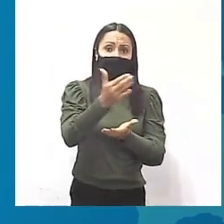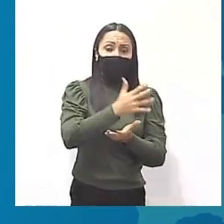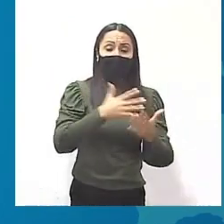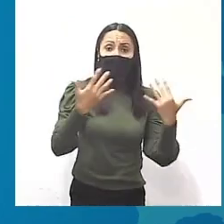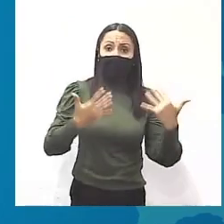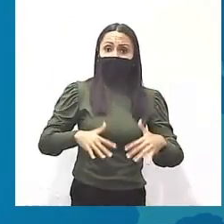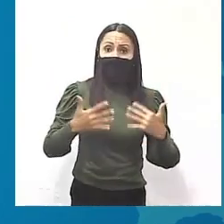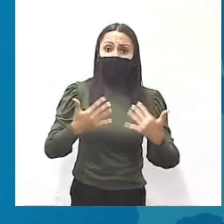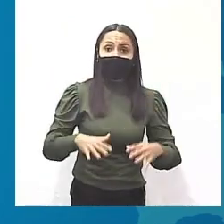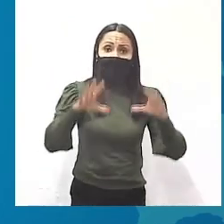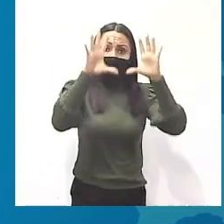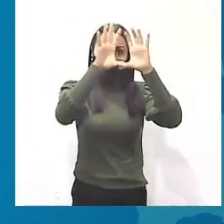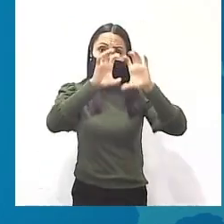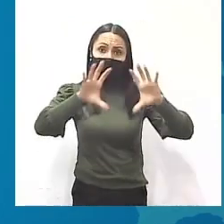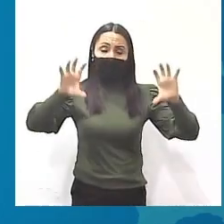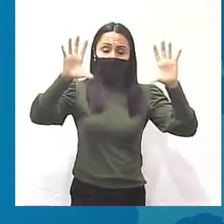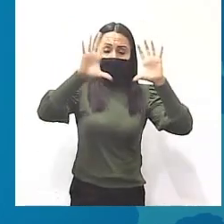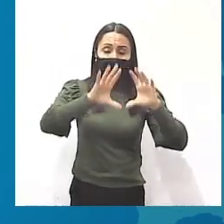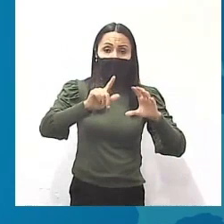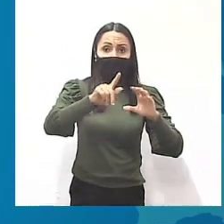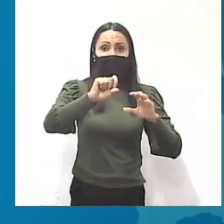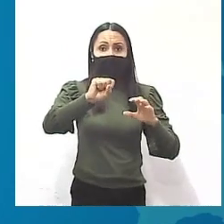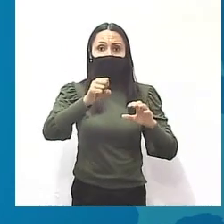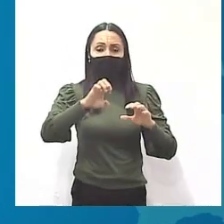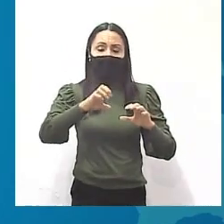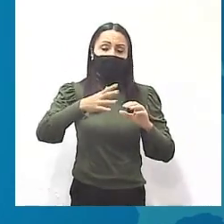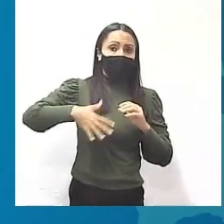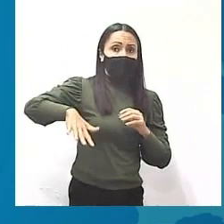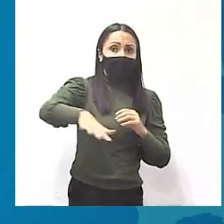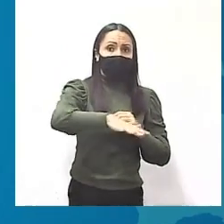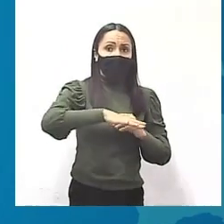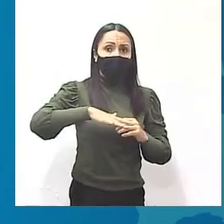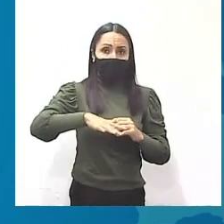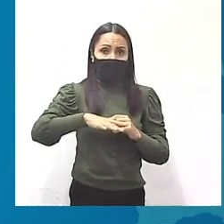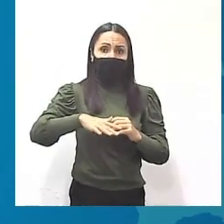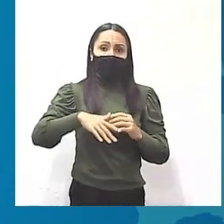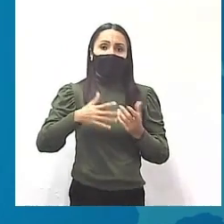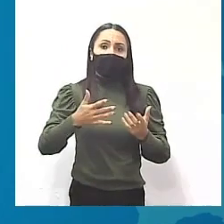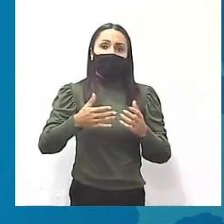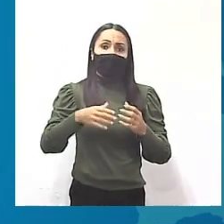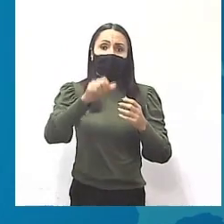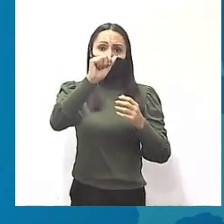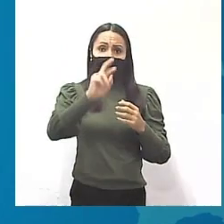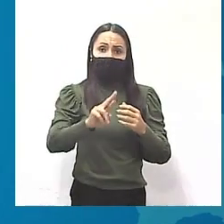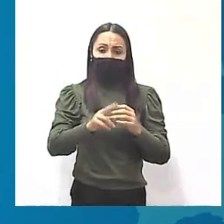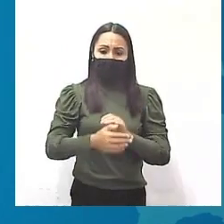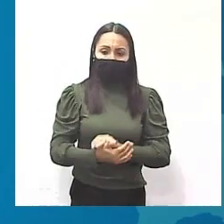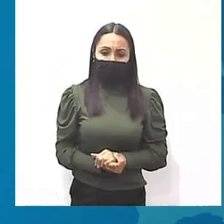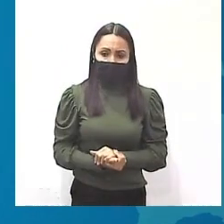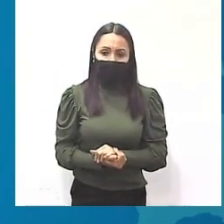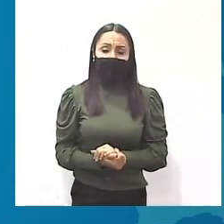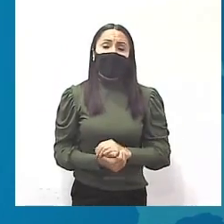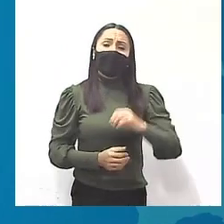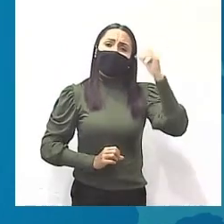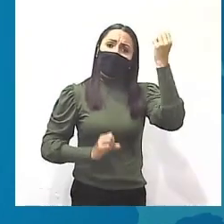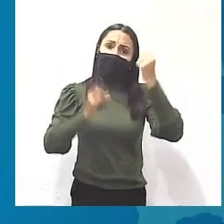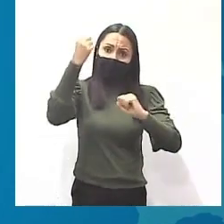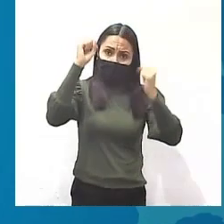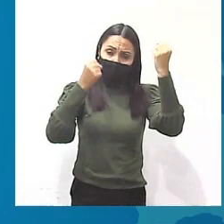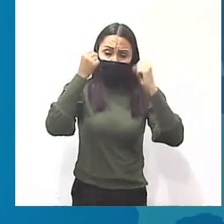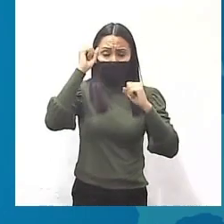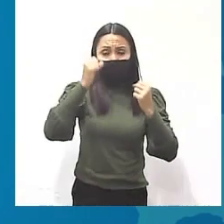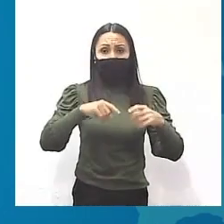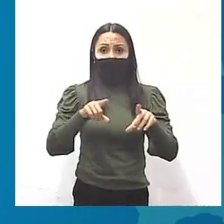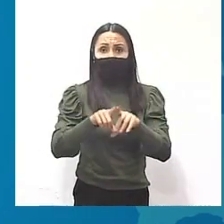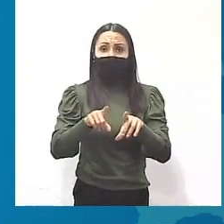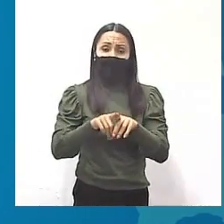de gases de efeito estufa na nossa atmosfera e atividades industriais que vão